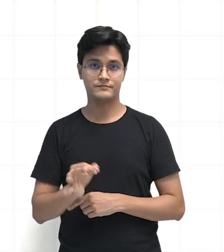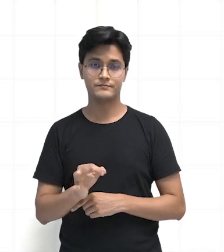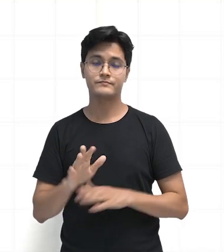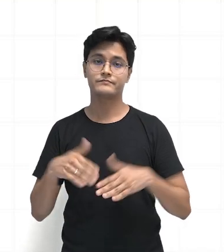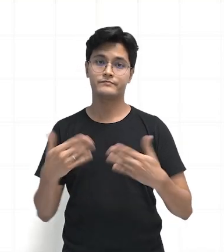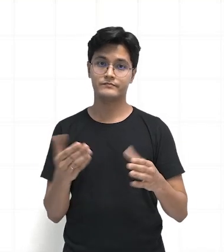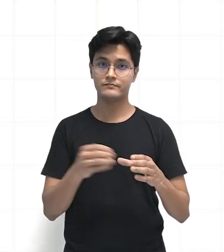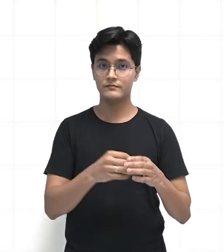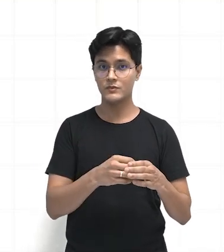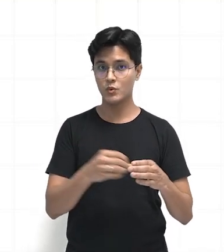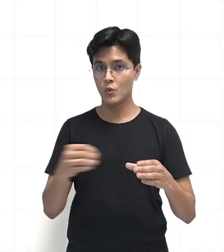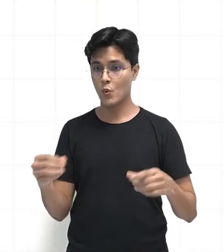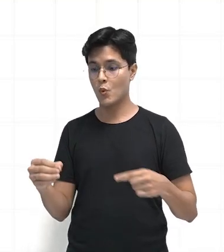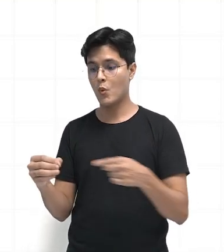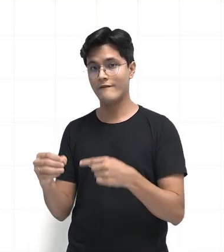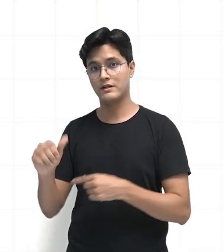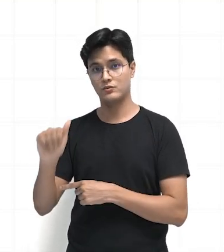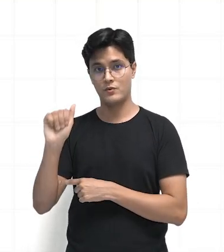A,